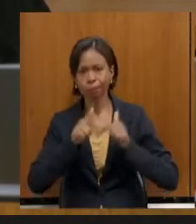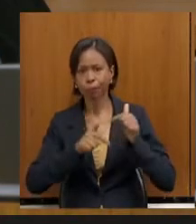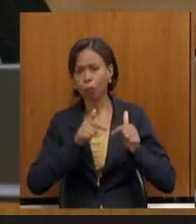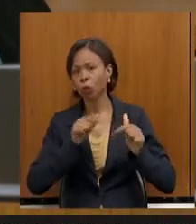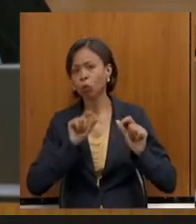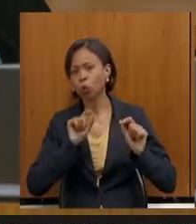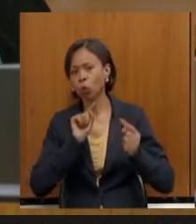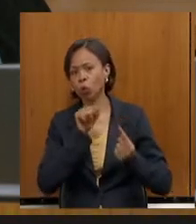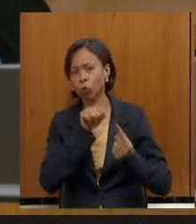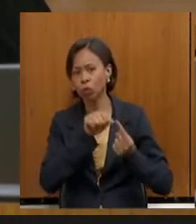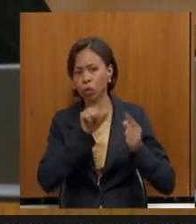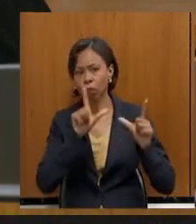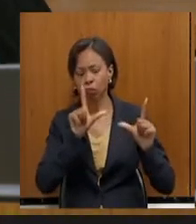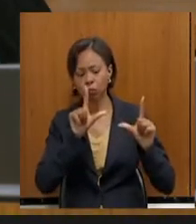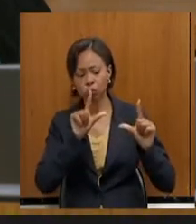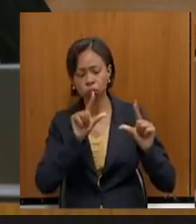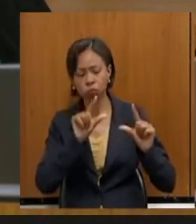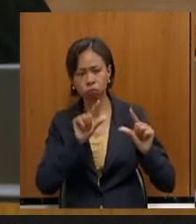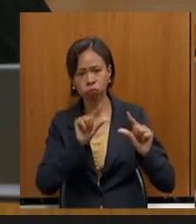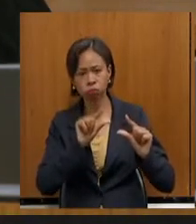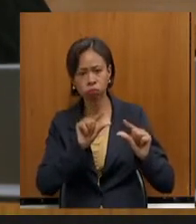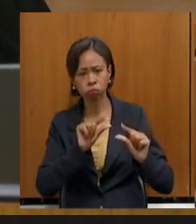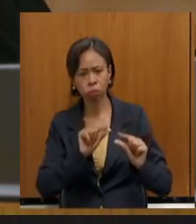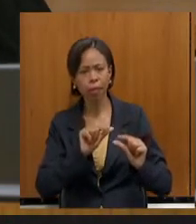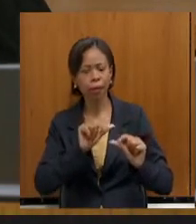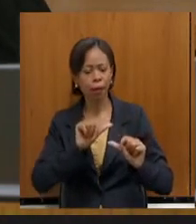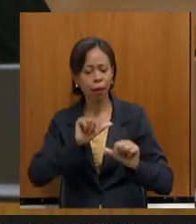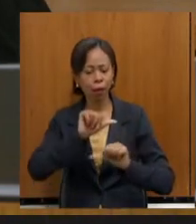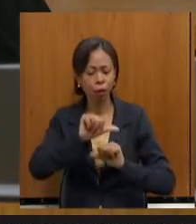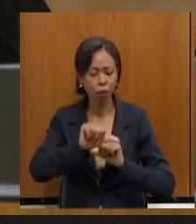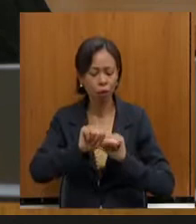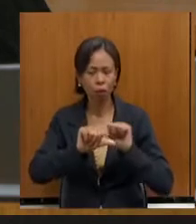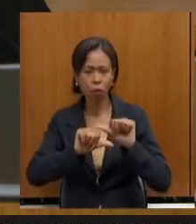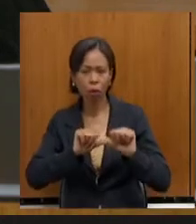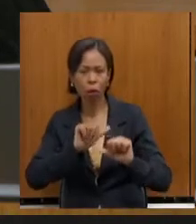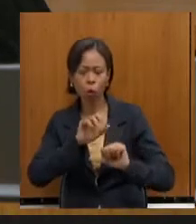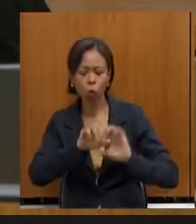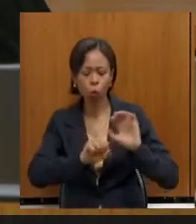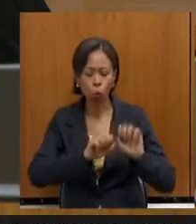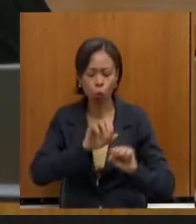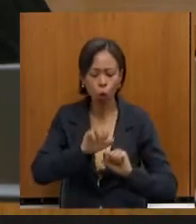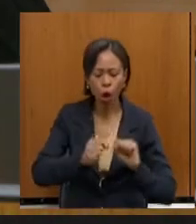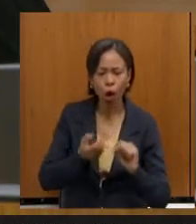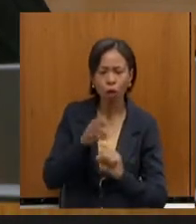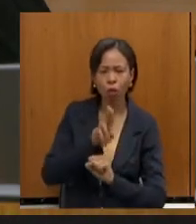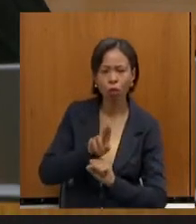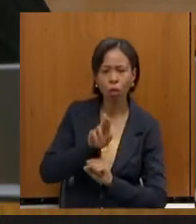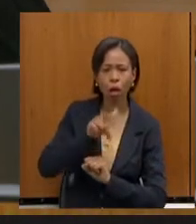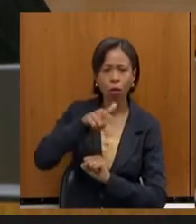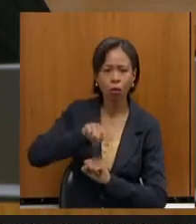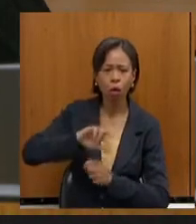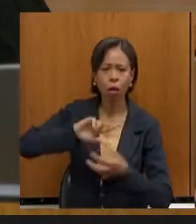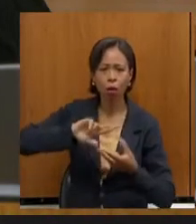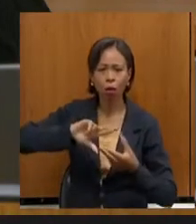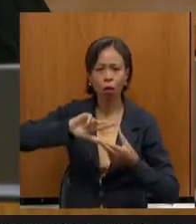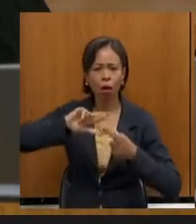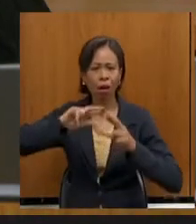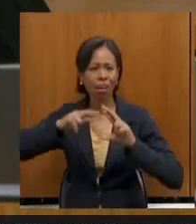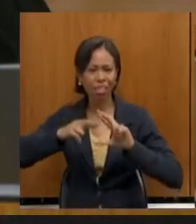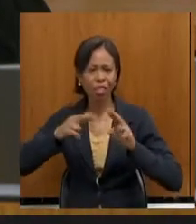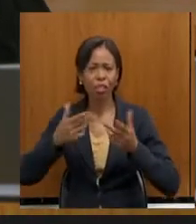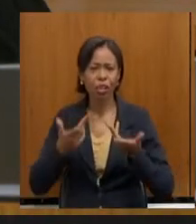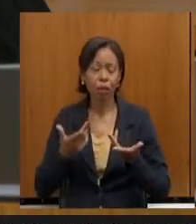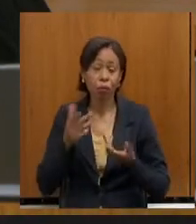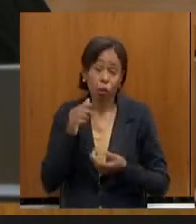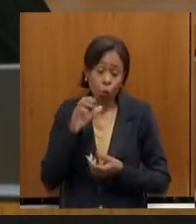redução da geração a reutilização EA reciclagem e é nessa três nessas três ações que o centro